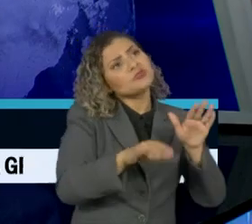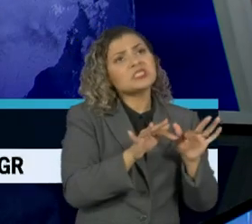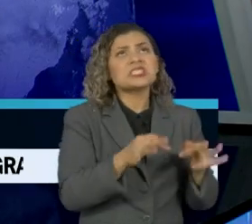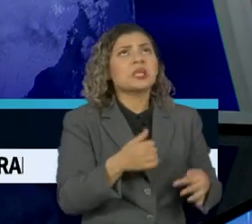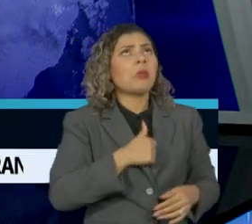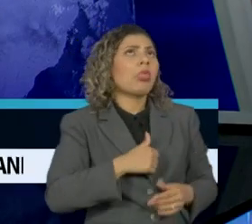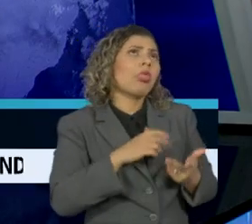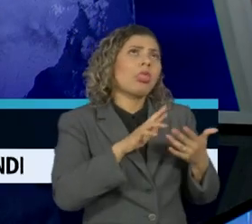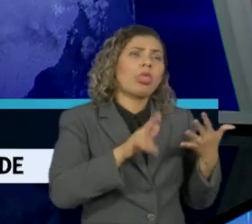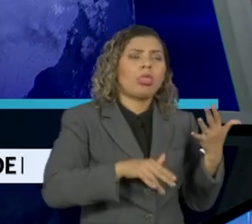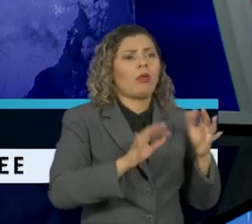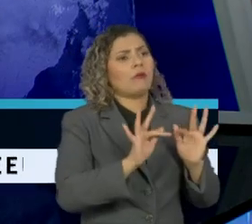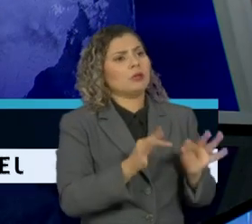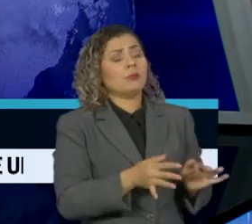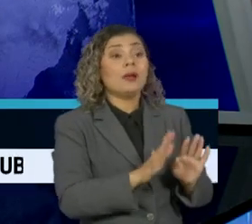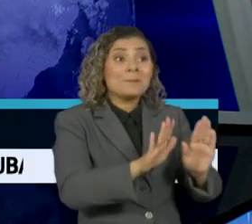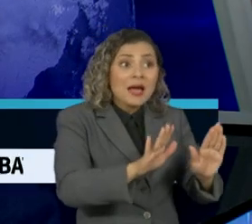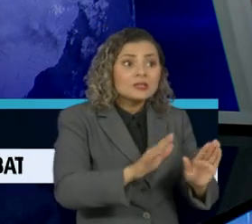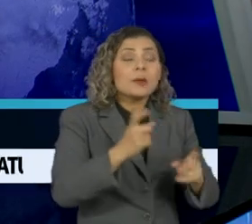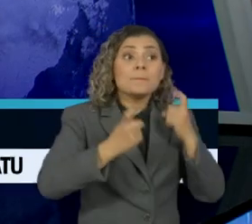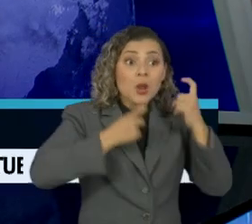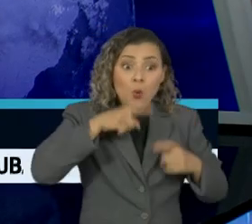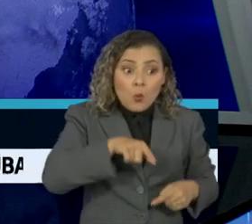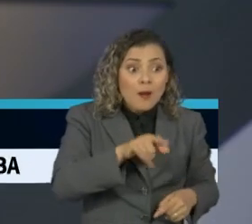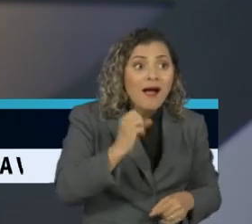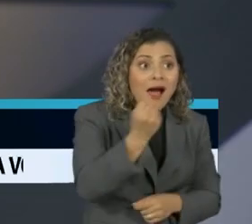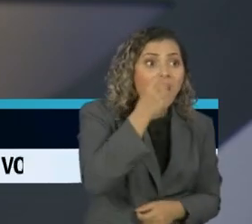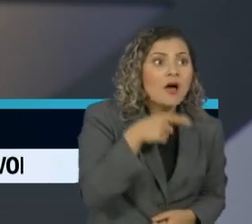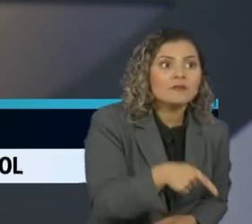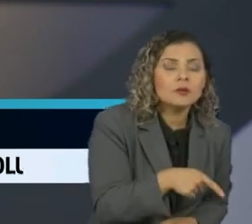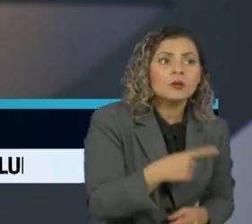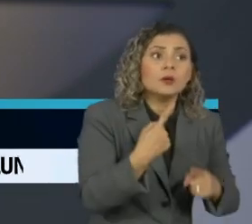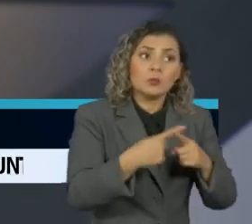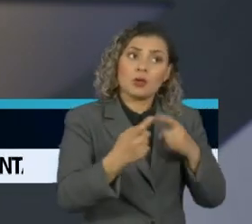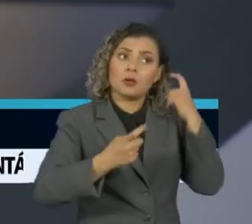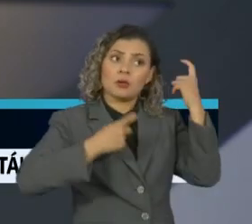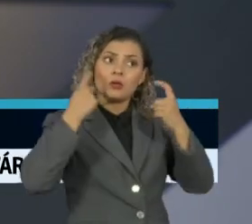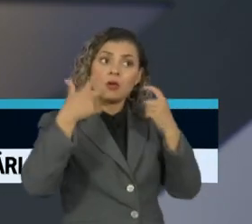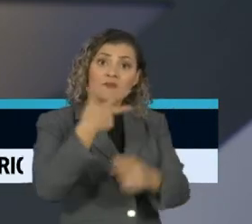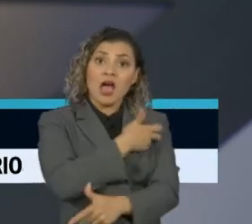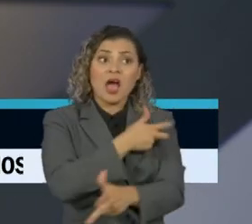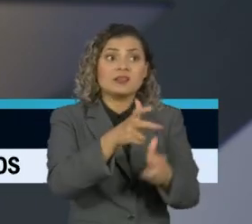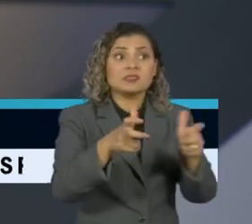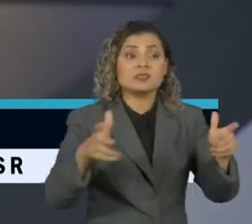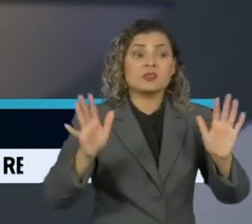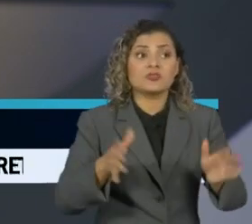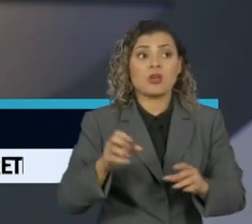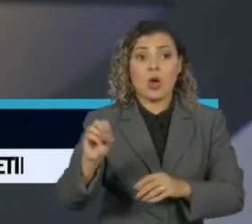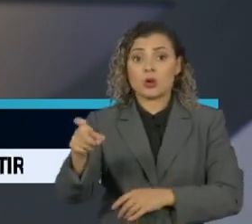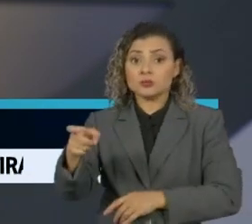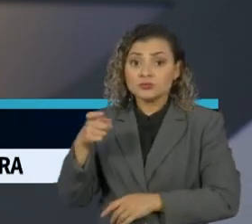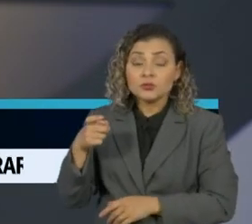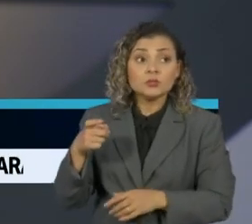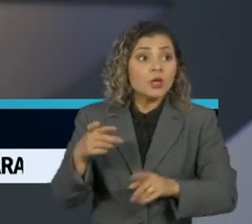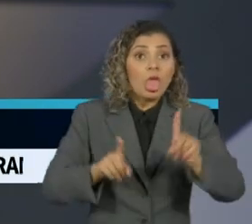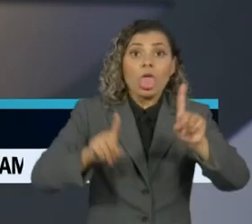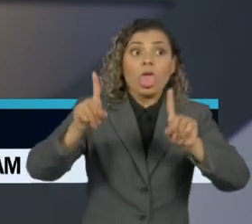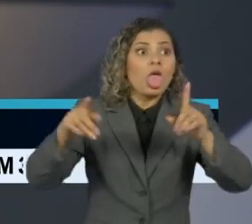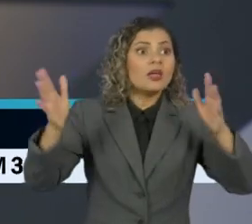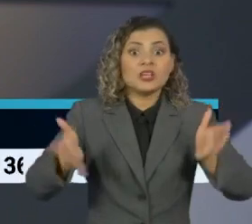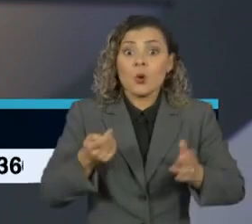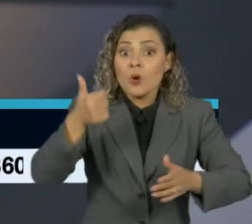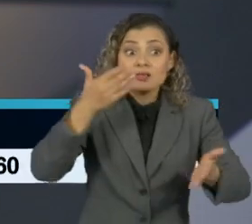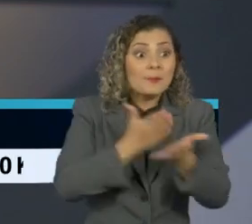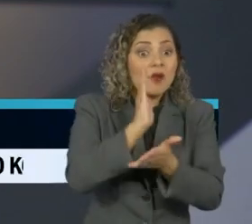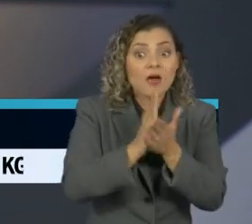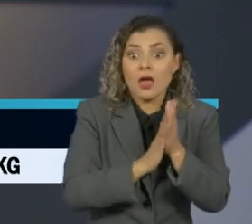sim tá agora isso o pagamento que preocupa porque é uma das vacinas estavam aí na mesa assim na corrida para